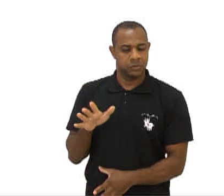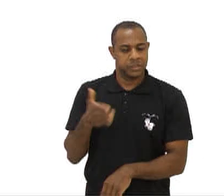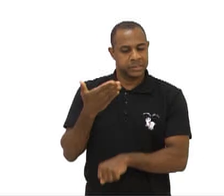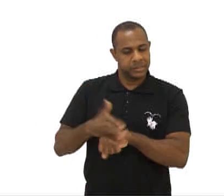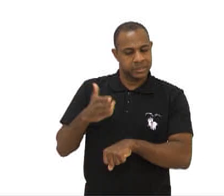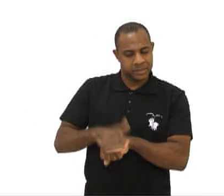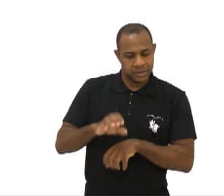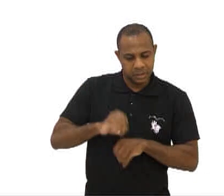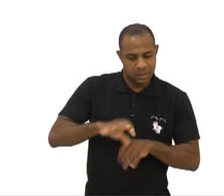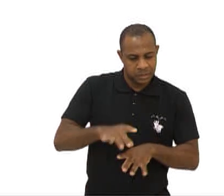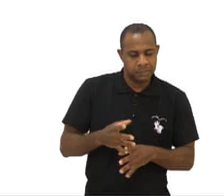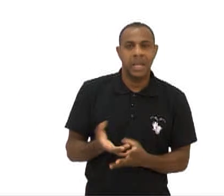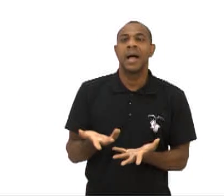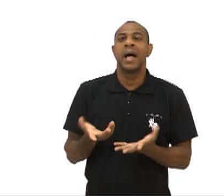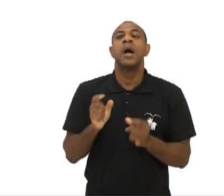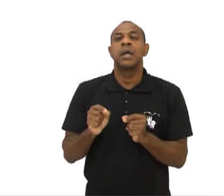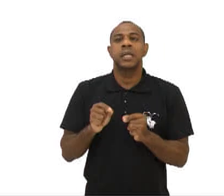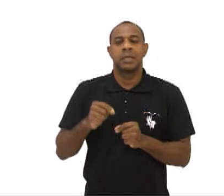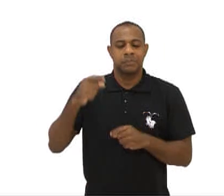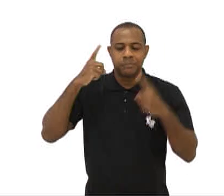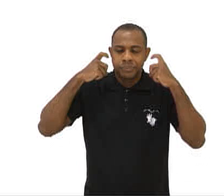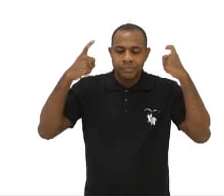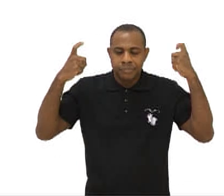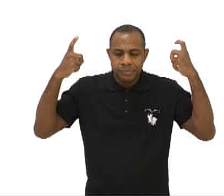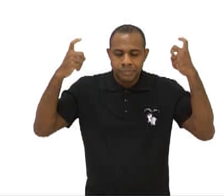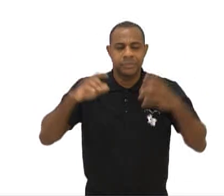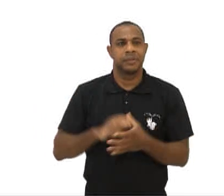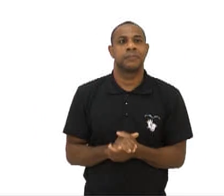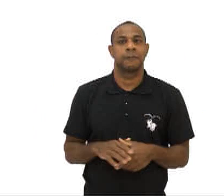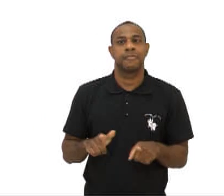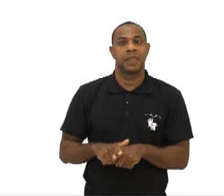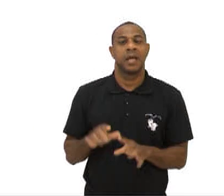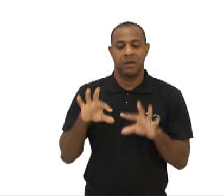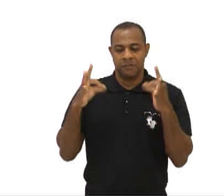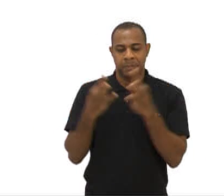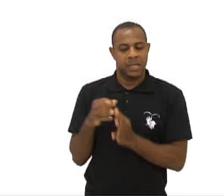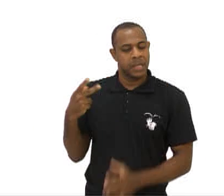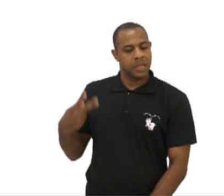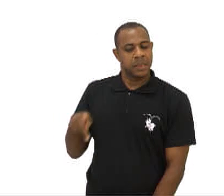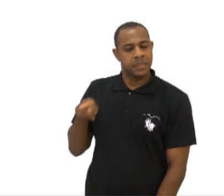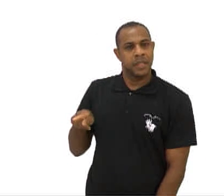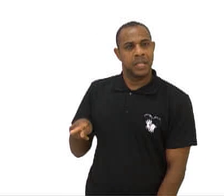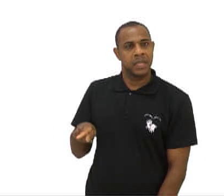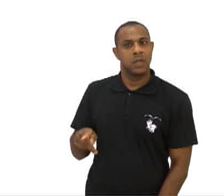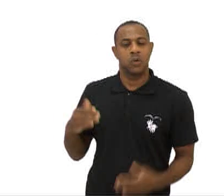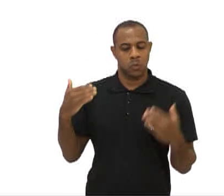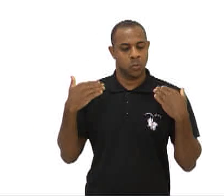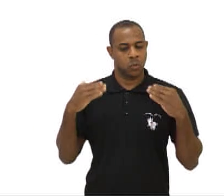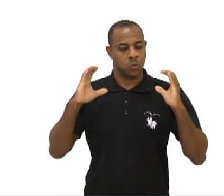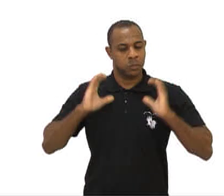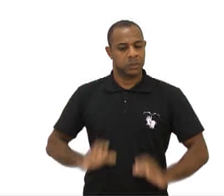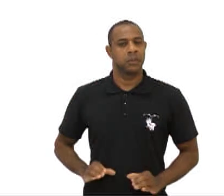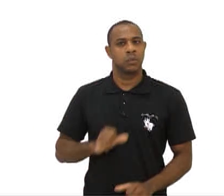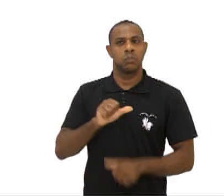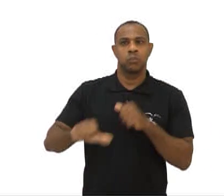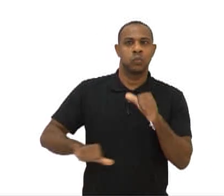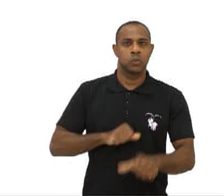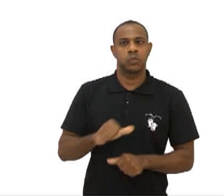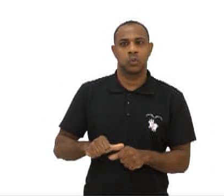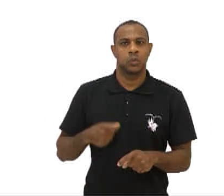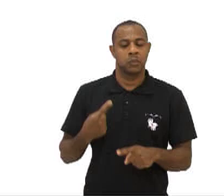certos sons e ordens. Segundo a família de James, seu comportamento mudou após a chegada do